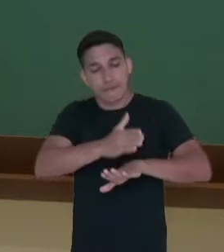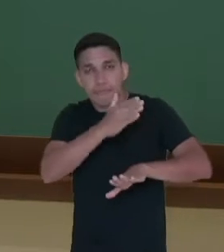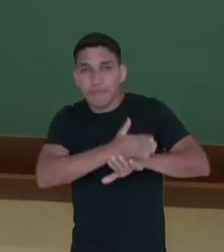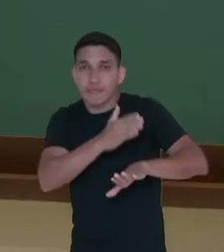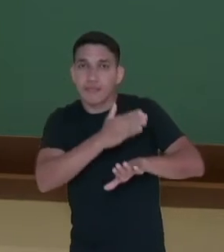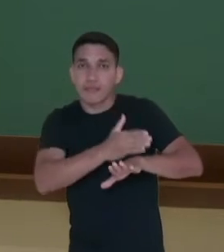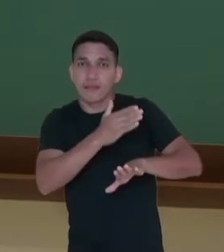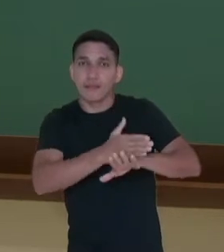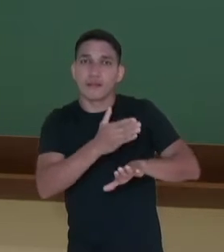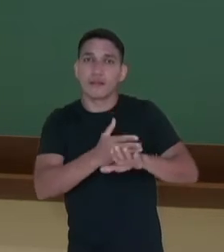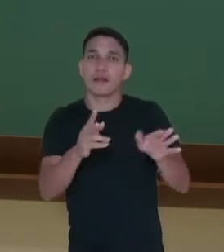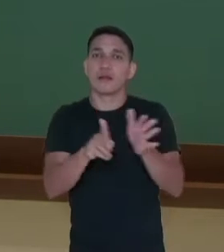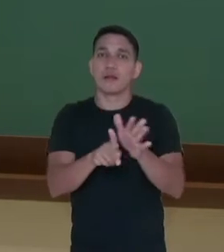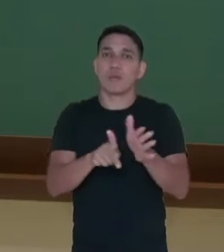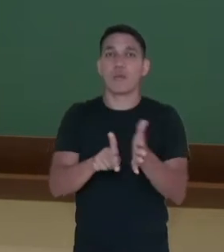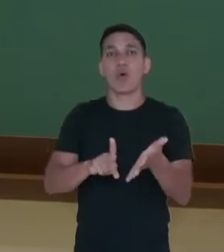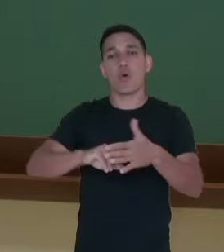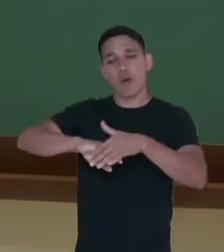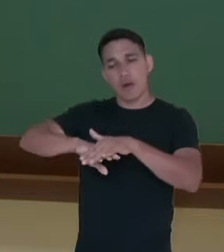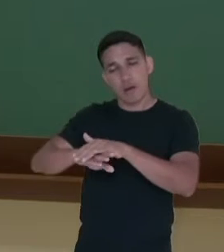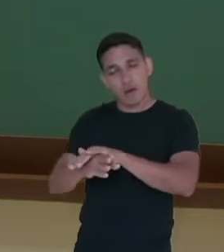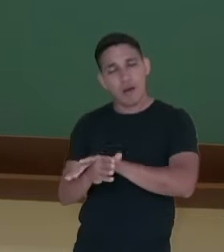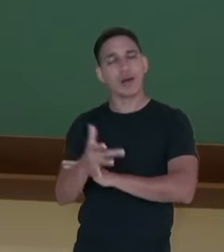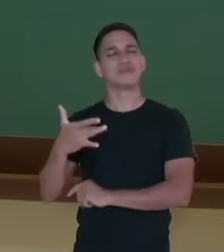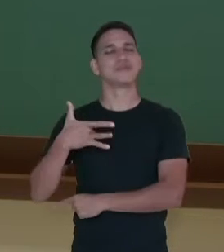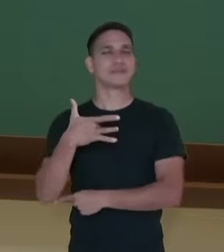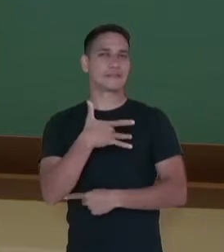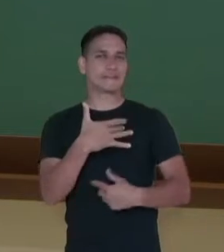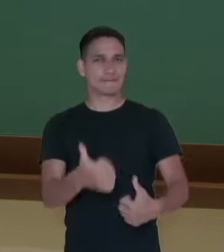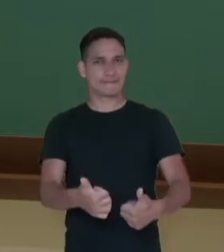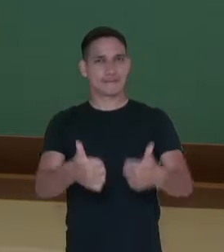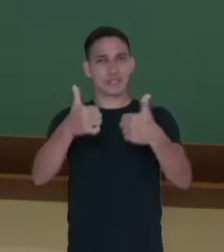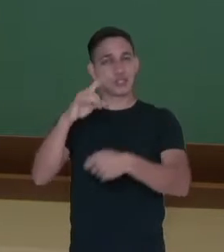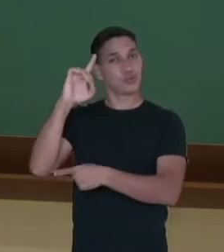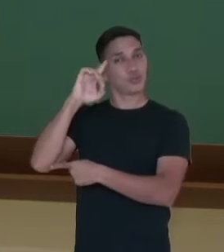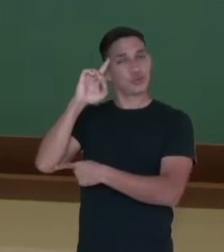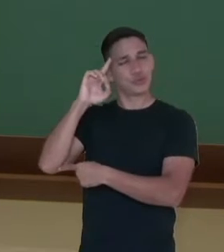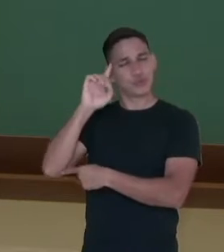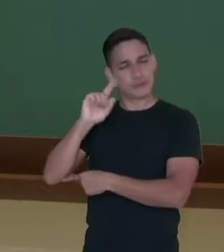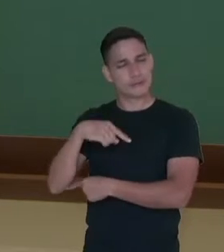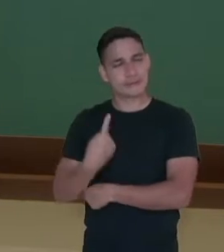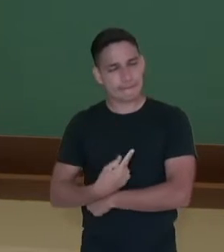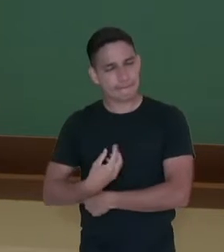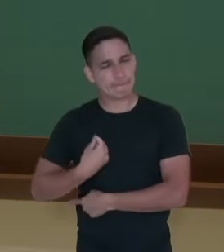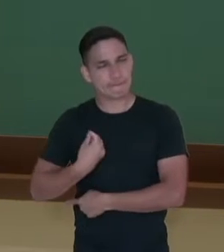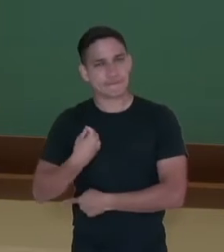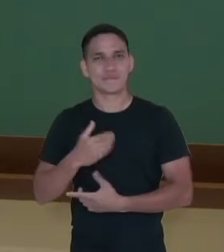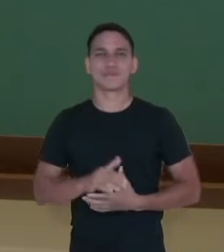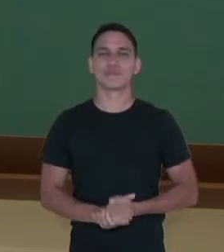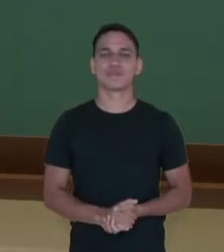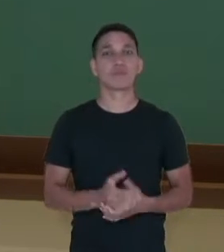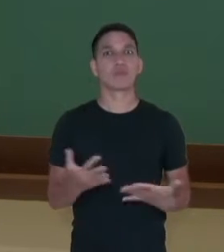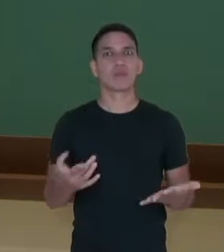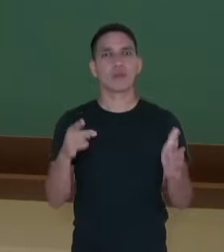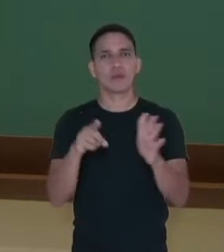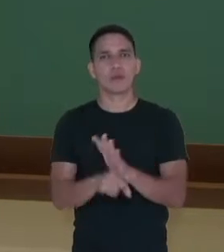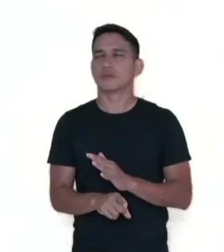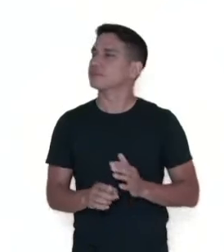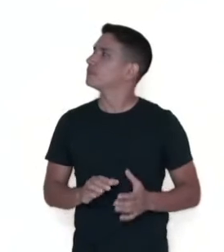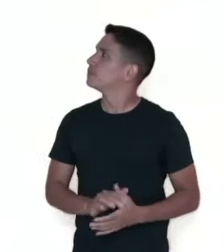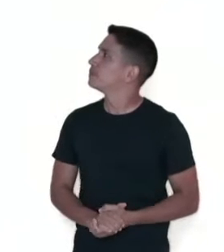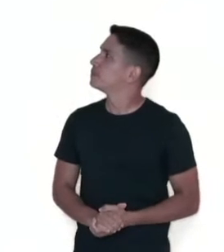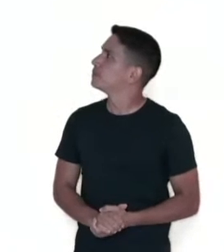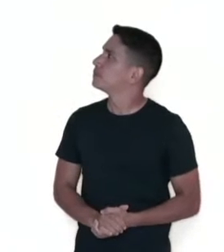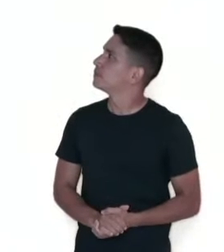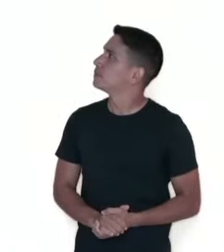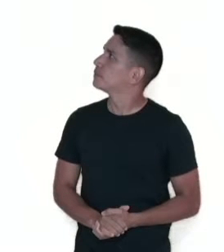né, aí hábitos saudáveis no nosso cotidiano, no nosso dia a dia, tá? Por que adotar